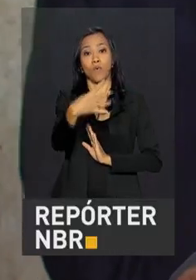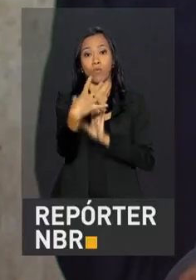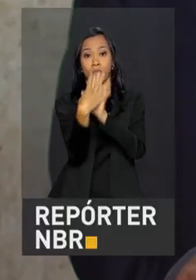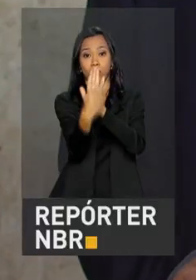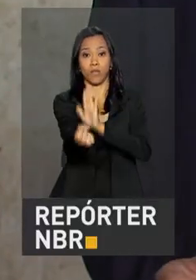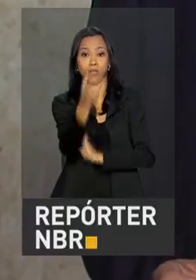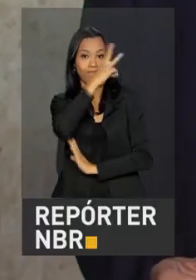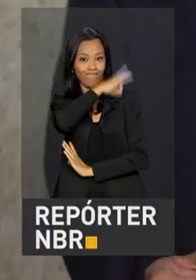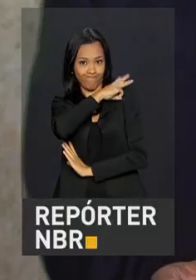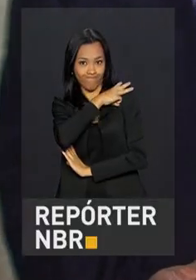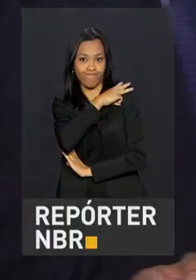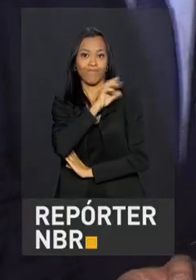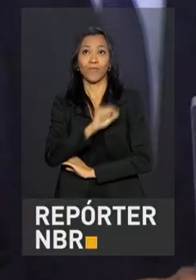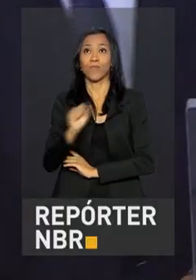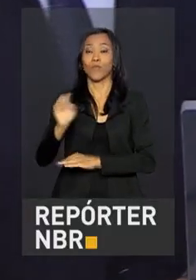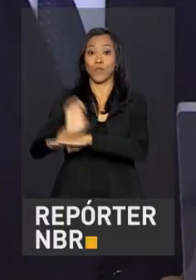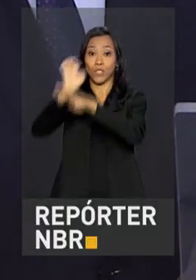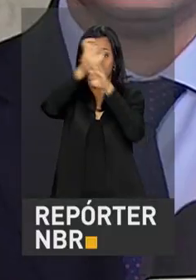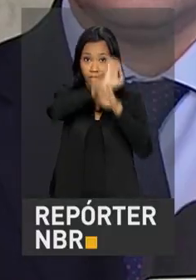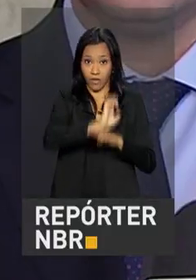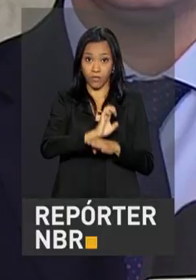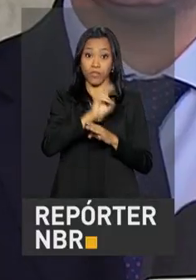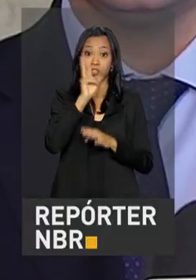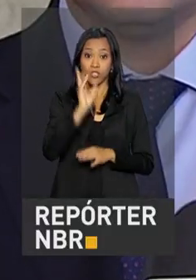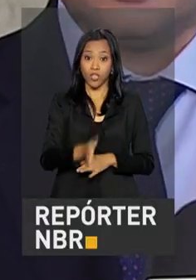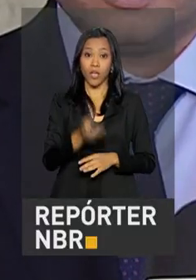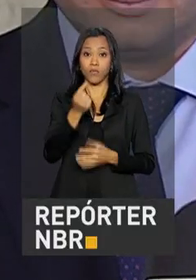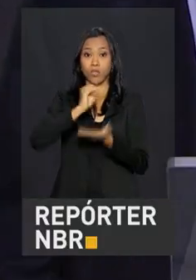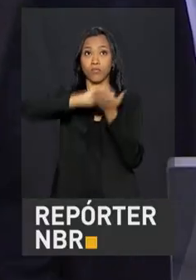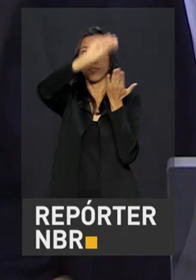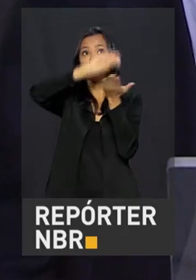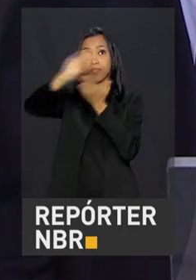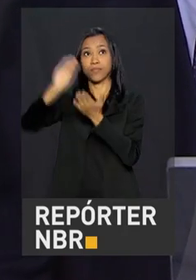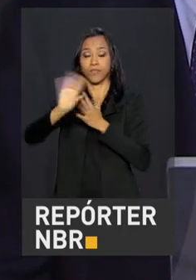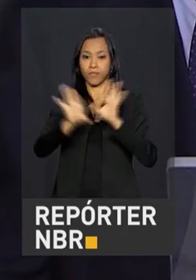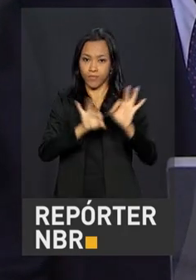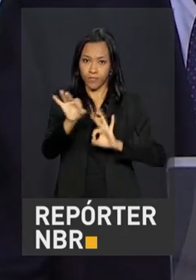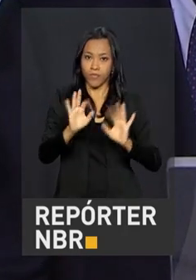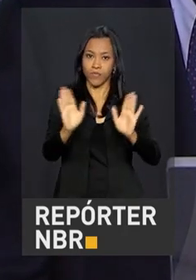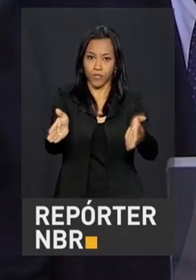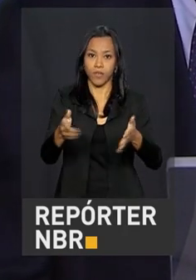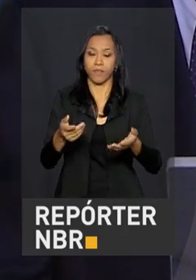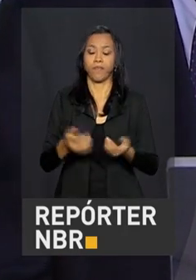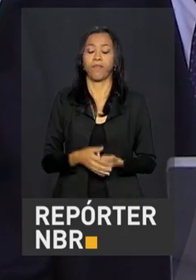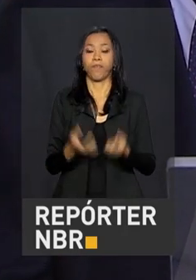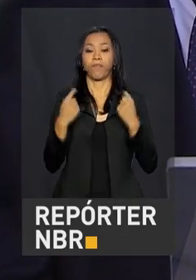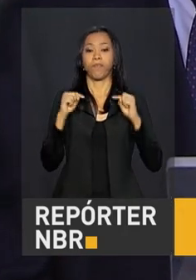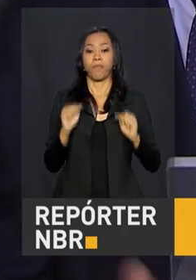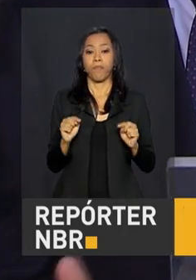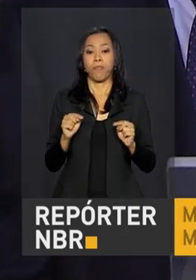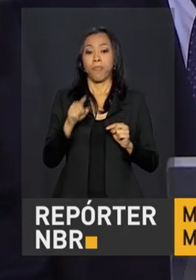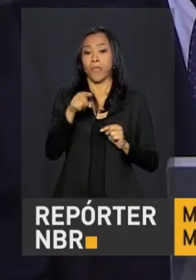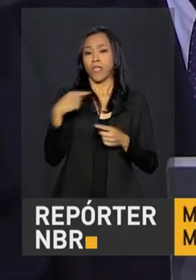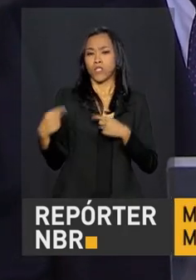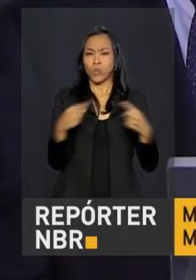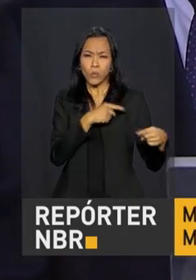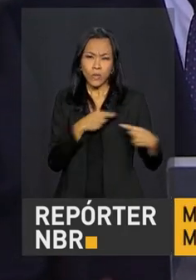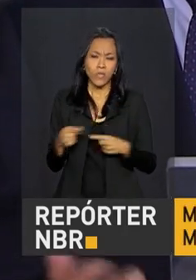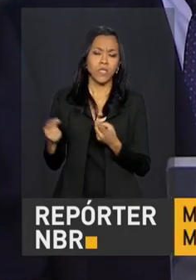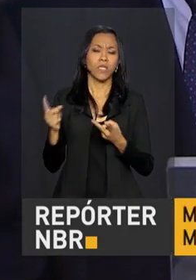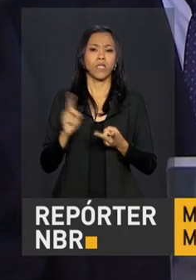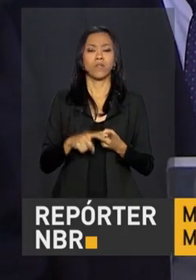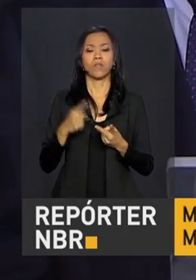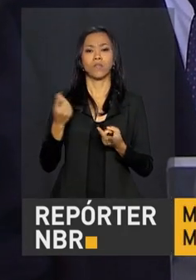As iniciativas que vão receber os recursos já estão definidas. Discussões com relação a itinerários